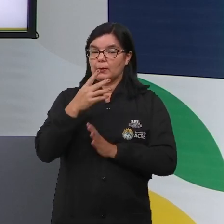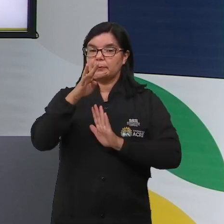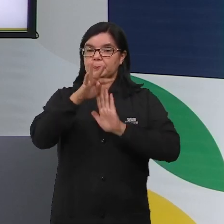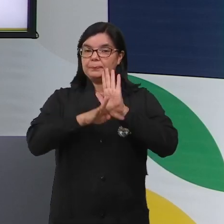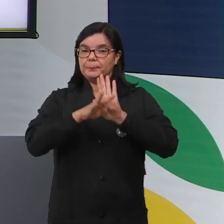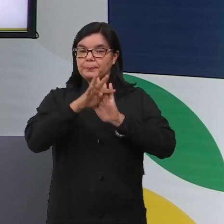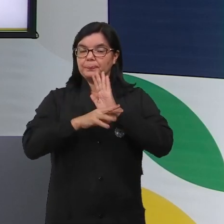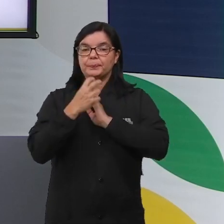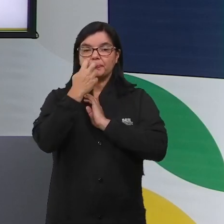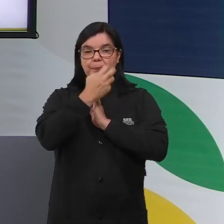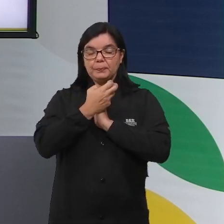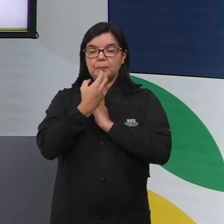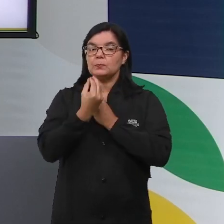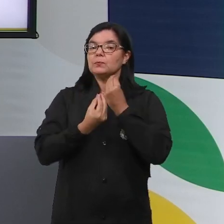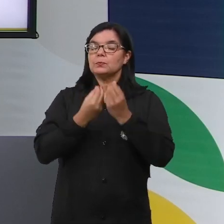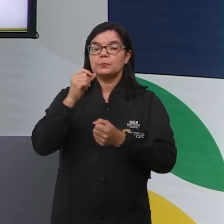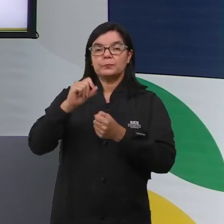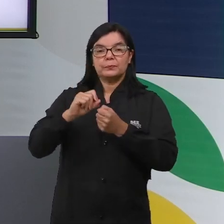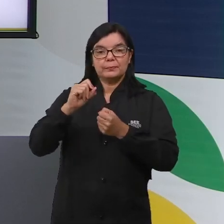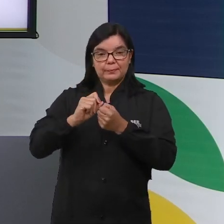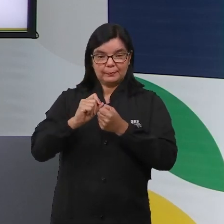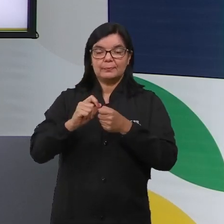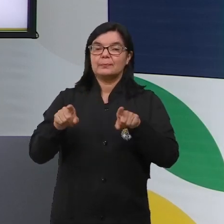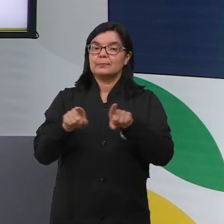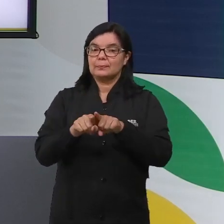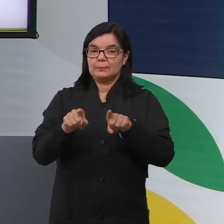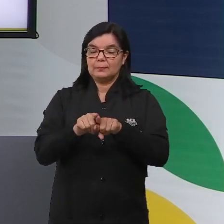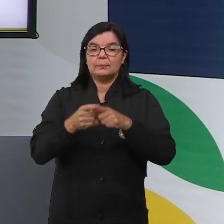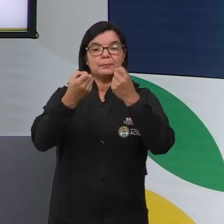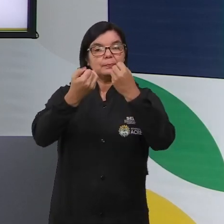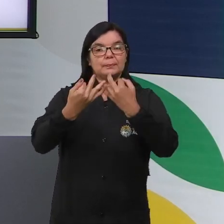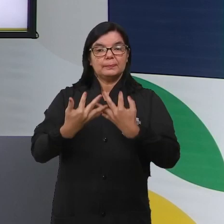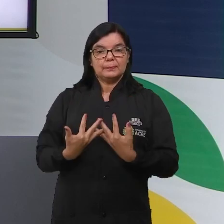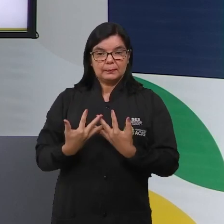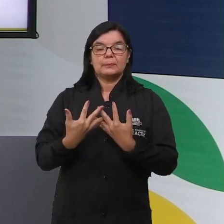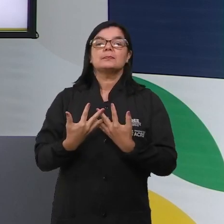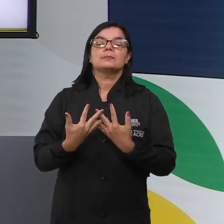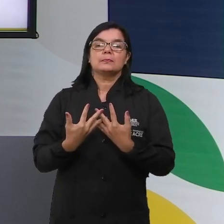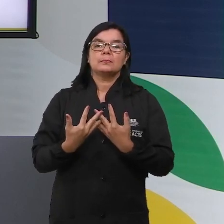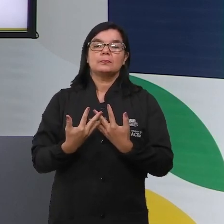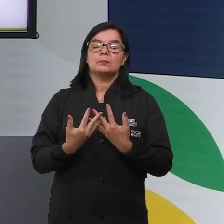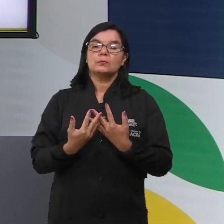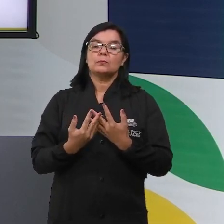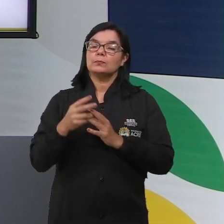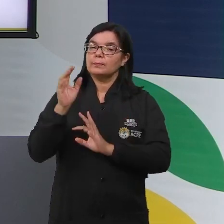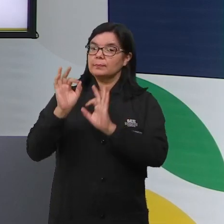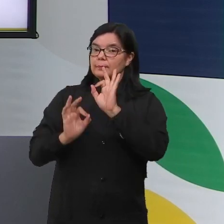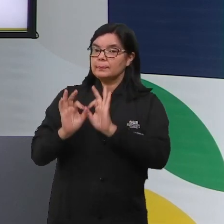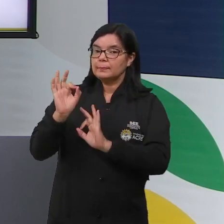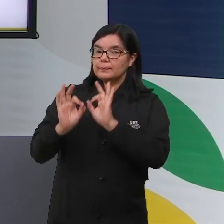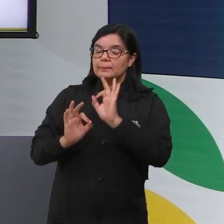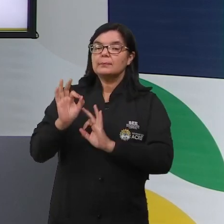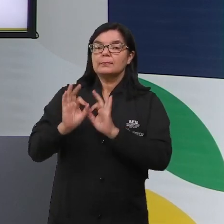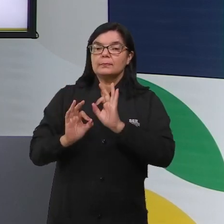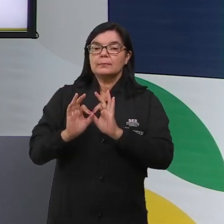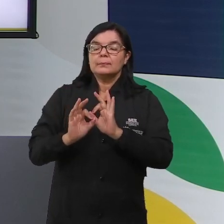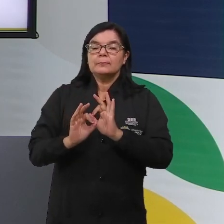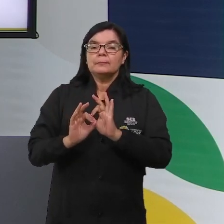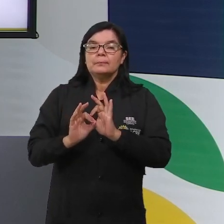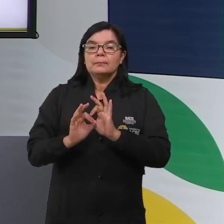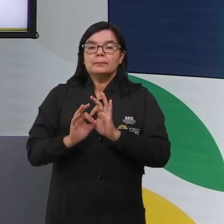orais e de produção de textos orais, nós estamos falando sobre aquela produção, pessoal, que exige